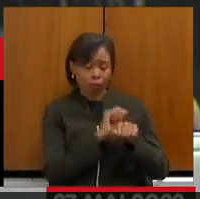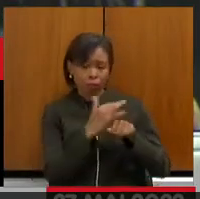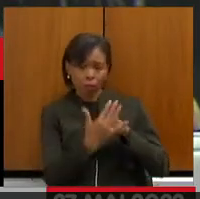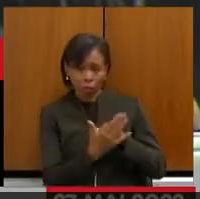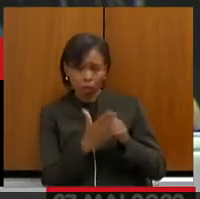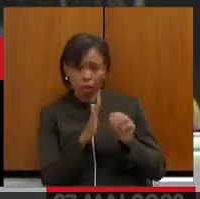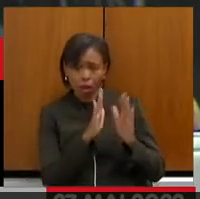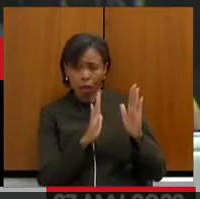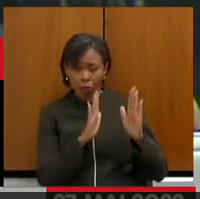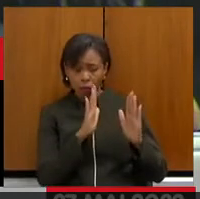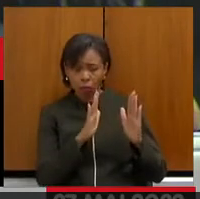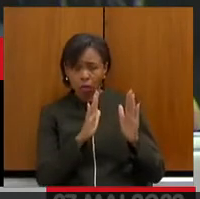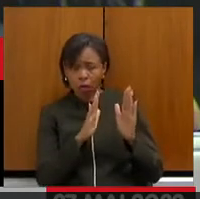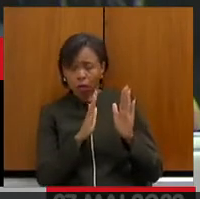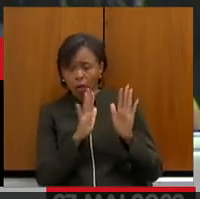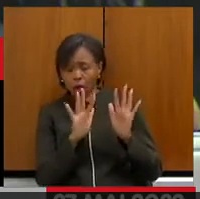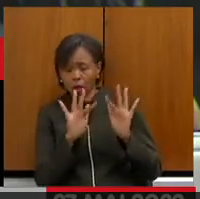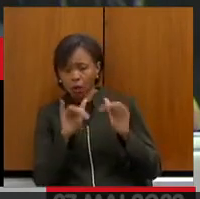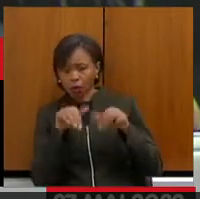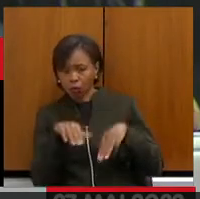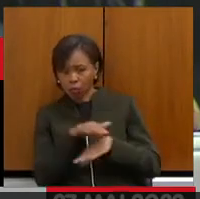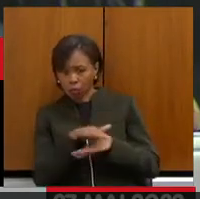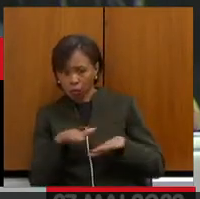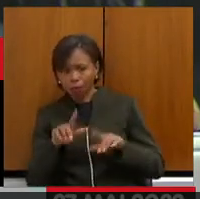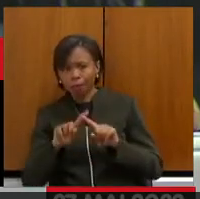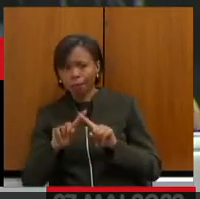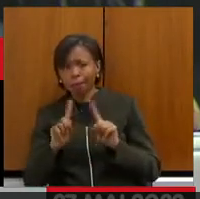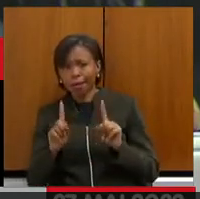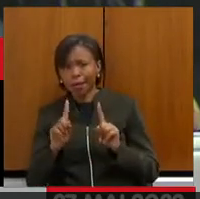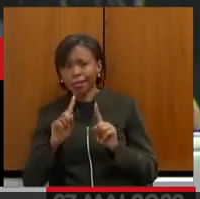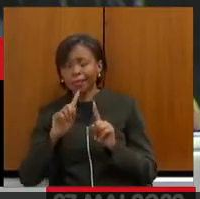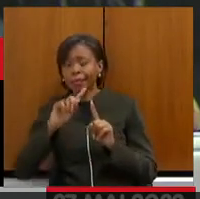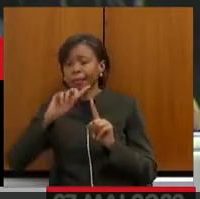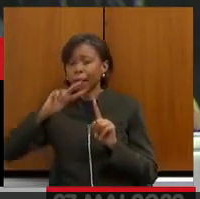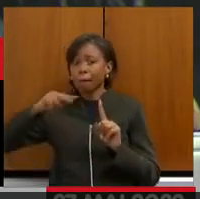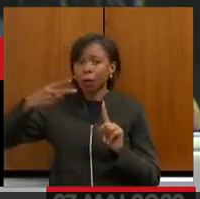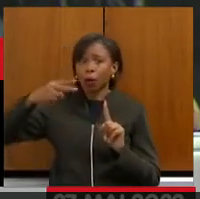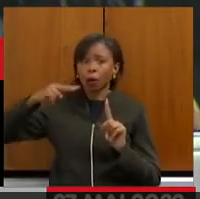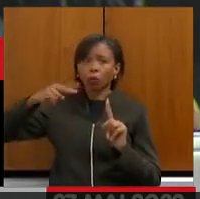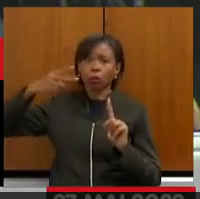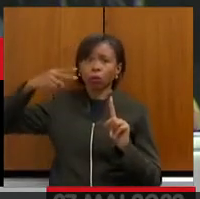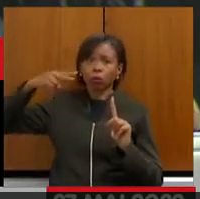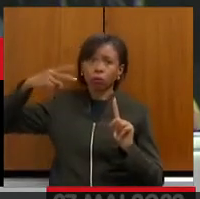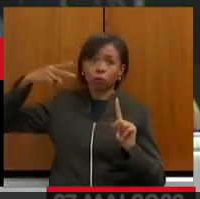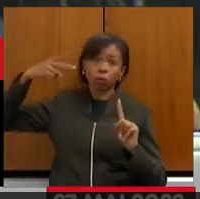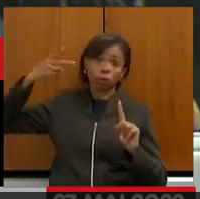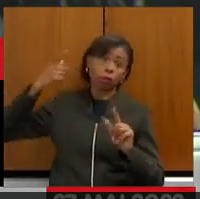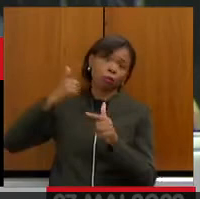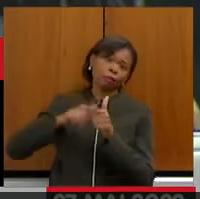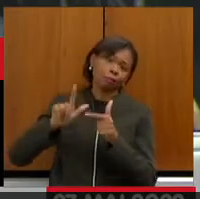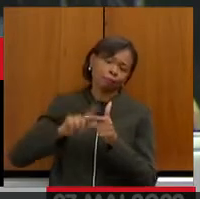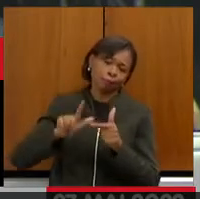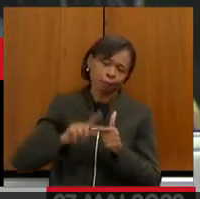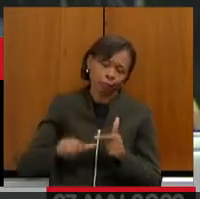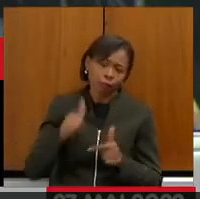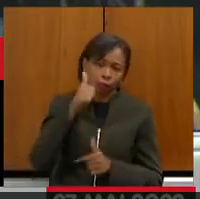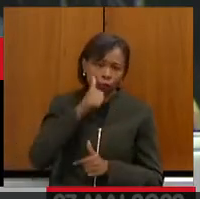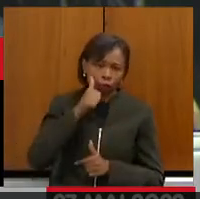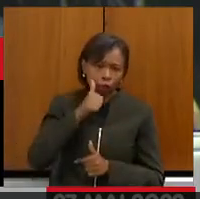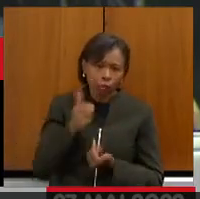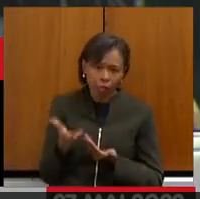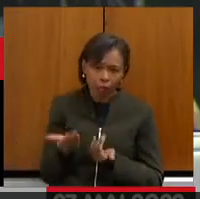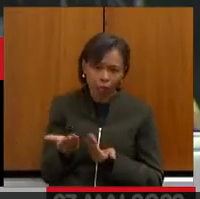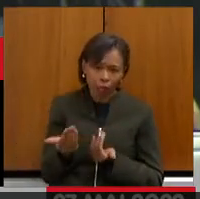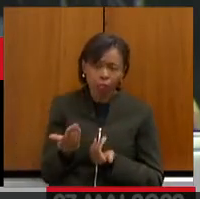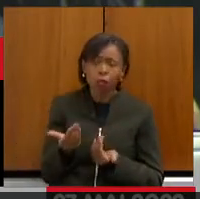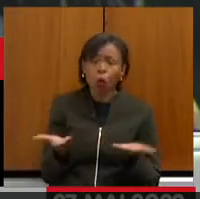os problemas multiplicaram as nossas adolescentes elas hoje